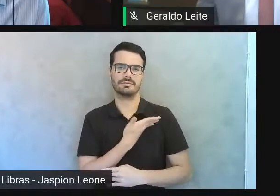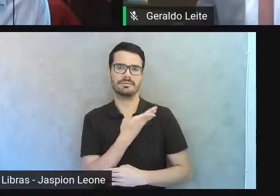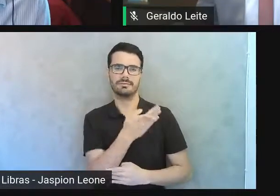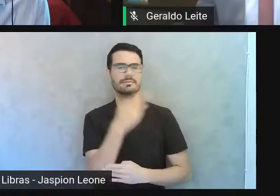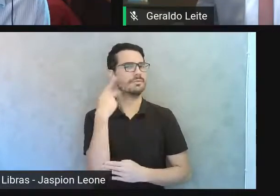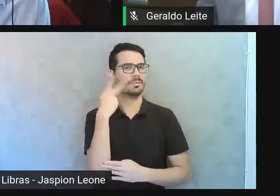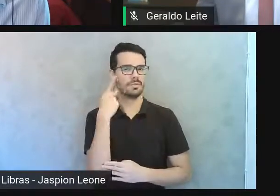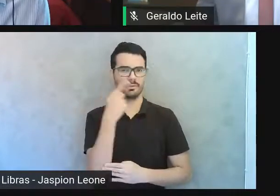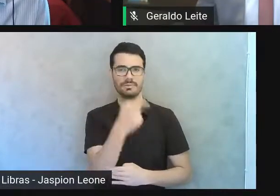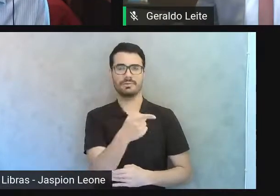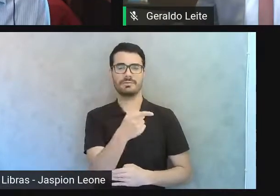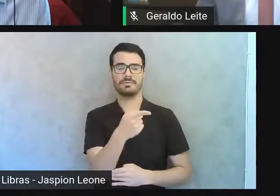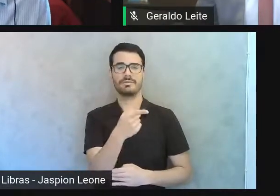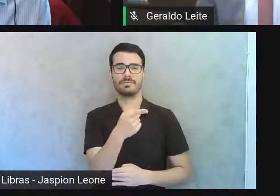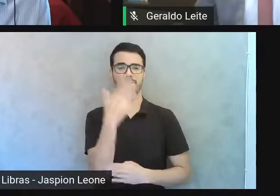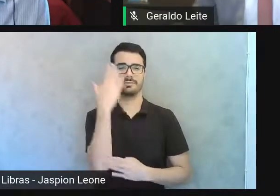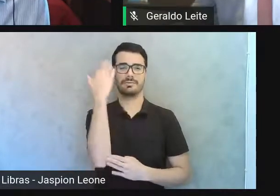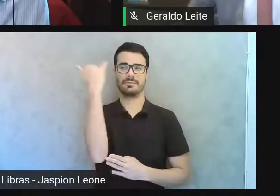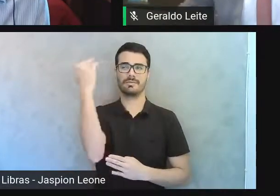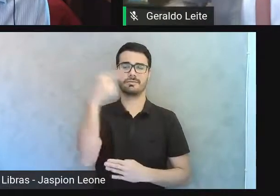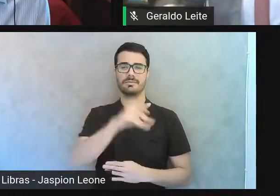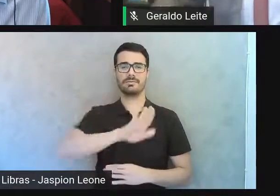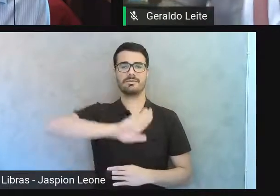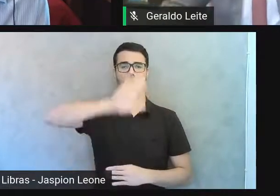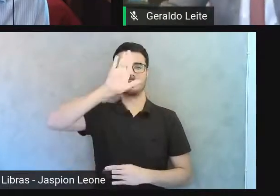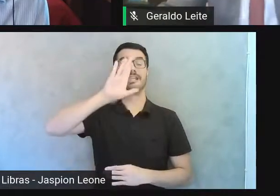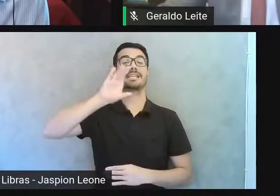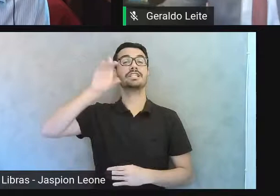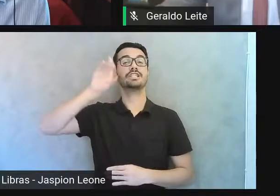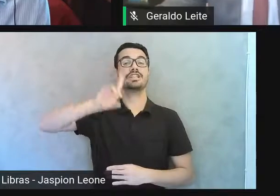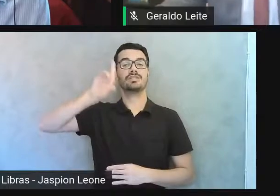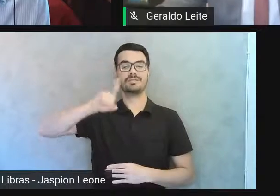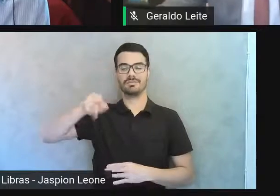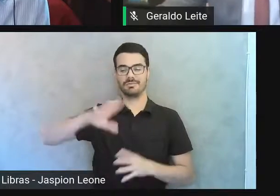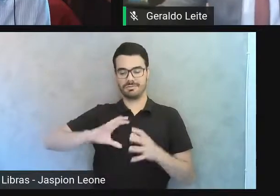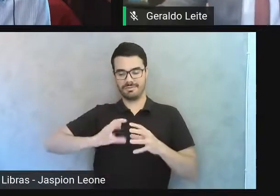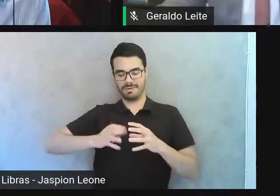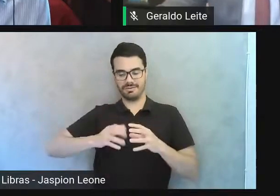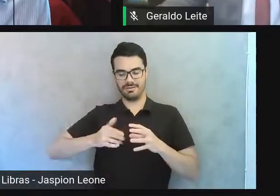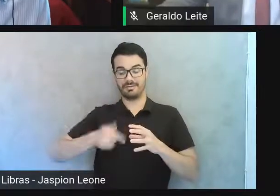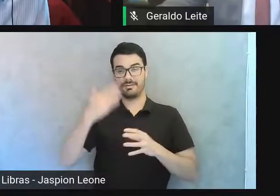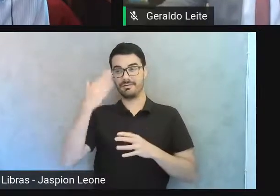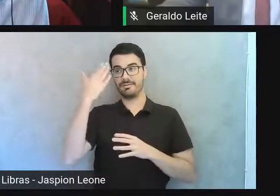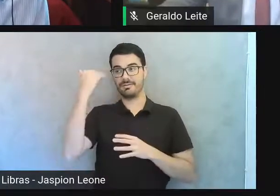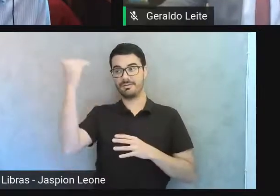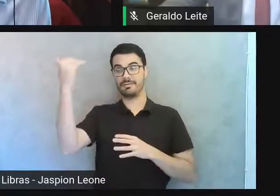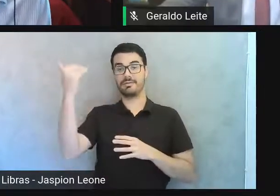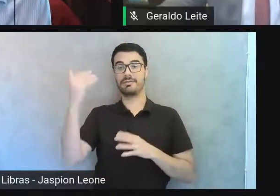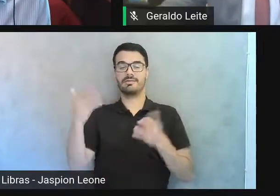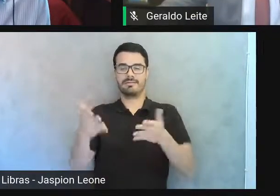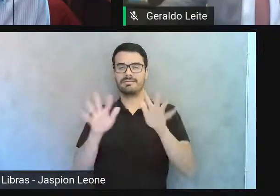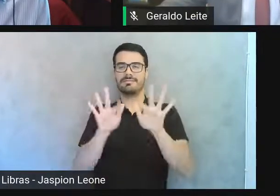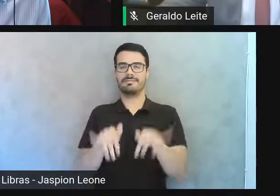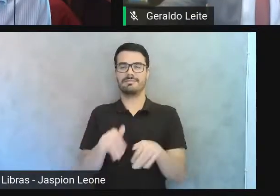político com os grandes dirigentes dos partidos. Então, para terminar,